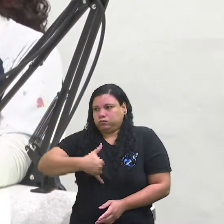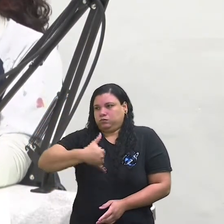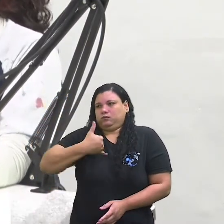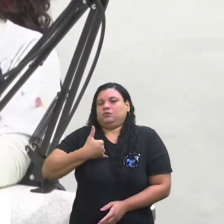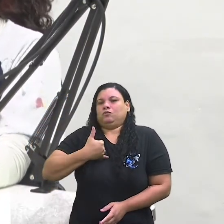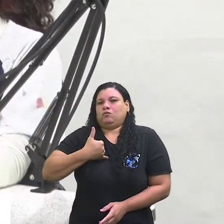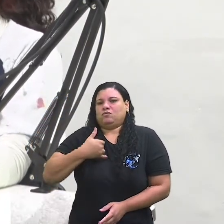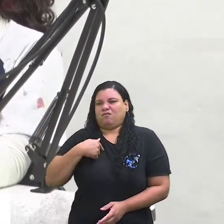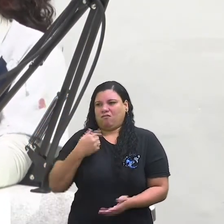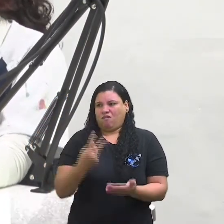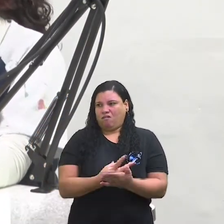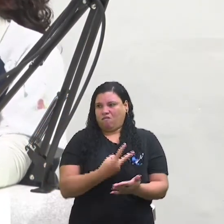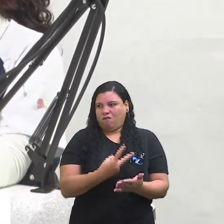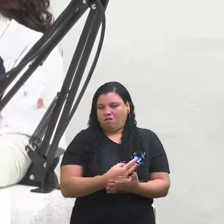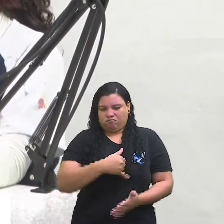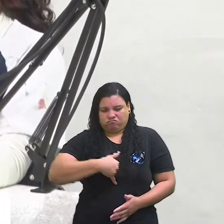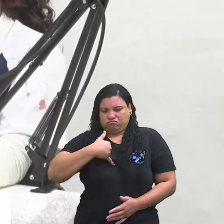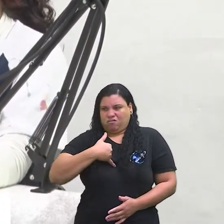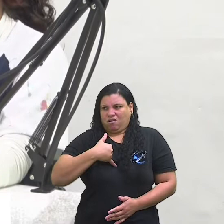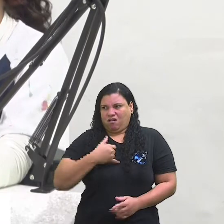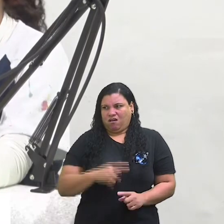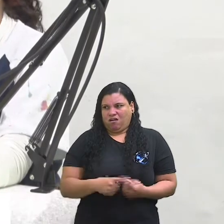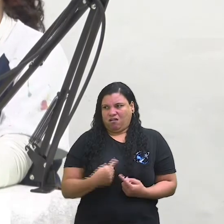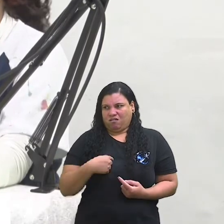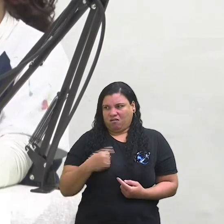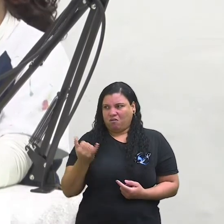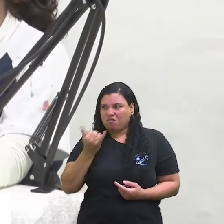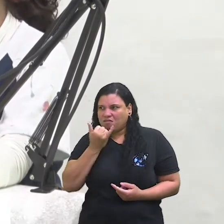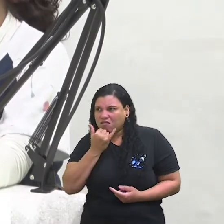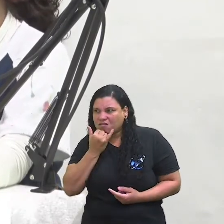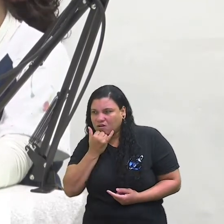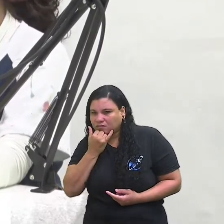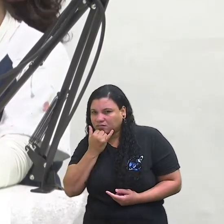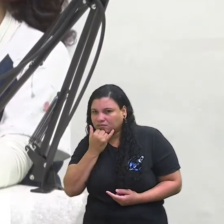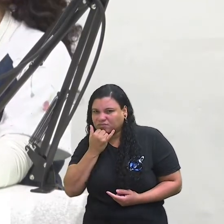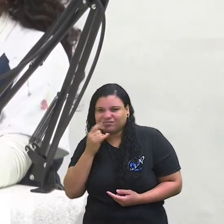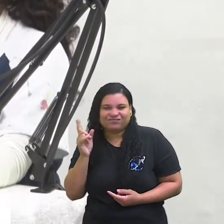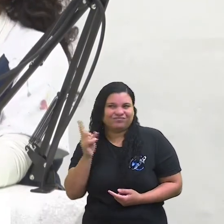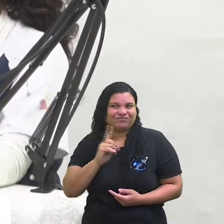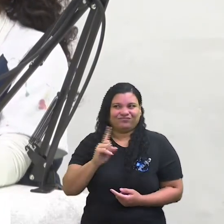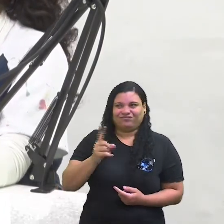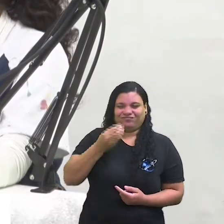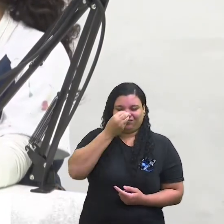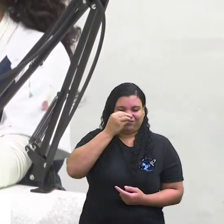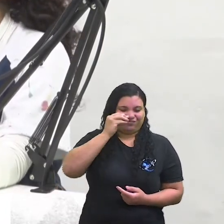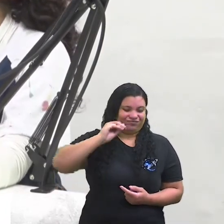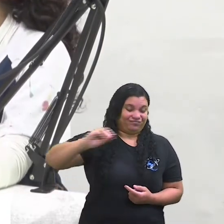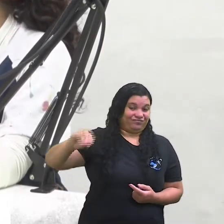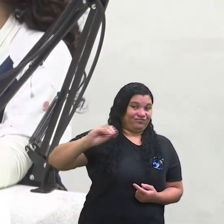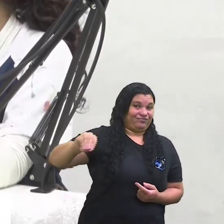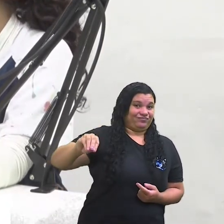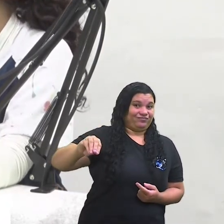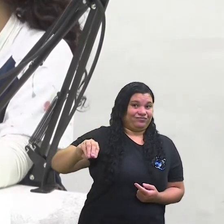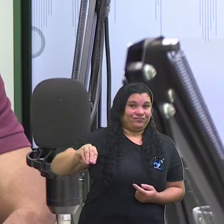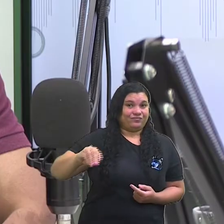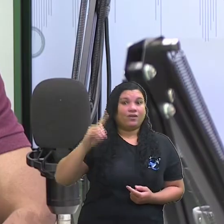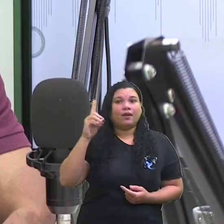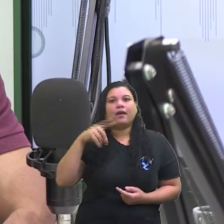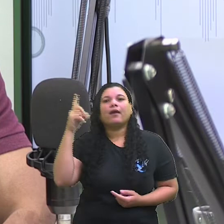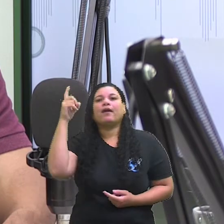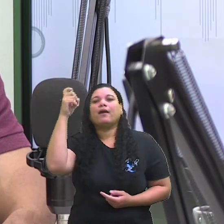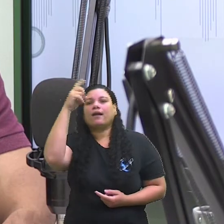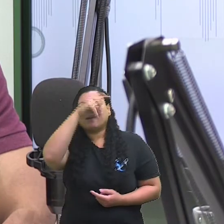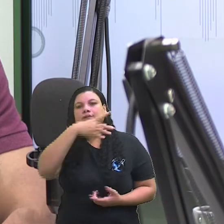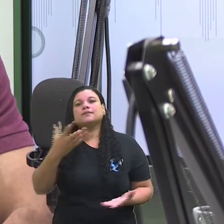eu errei, eu reconheci. Então, assim, é uma coisa bem difícil. Mas, Paula, uma coisa que é